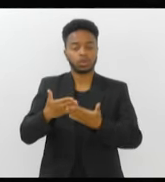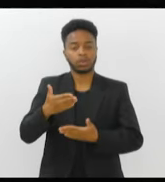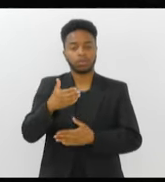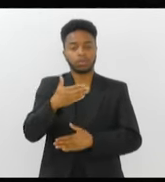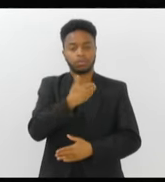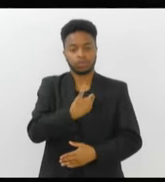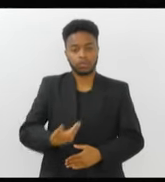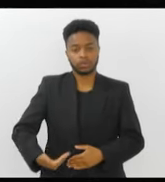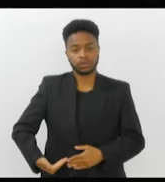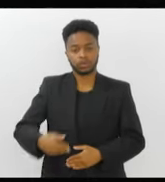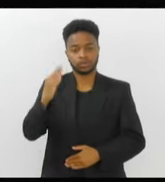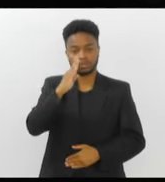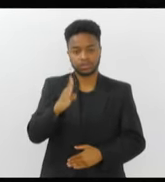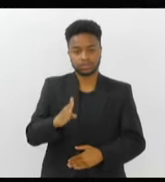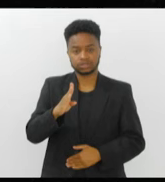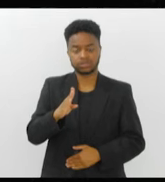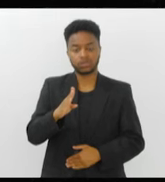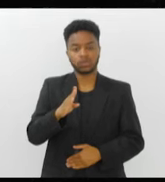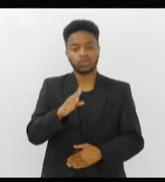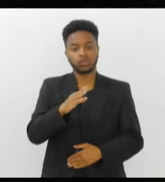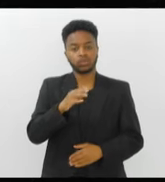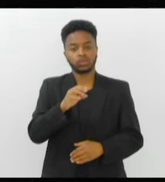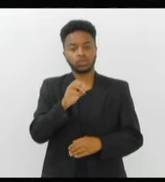ensino médio, com nota